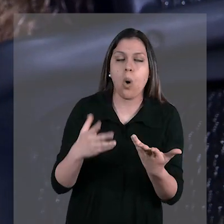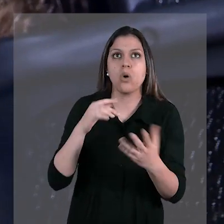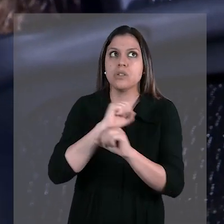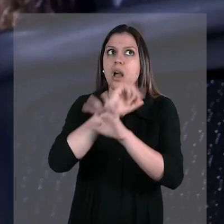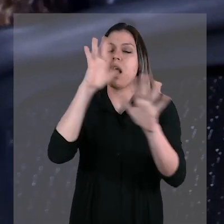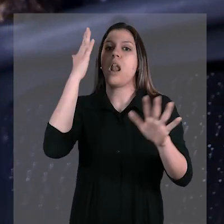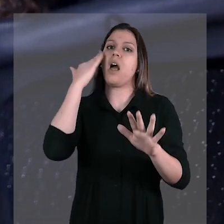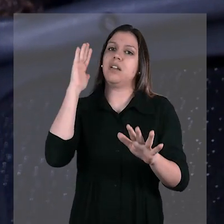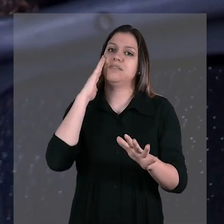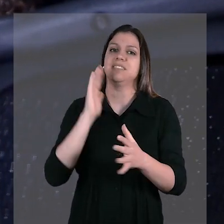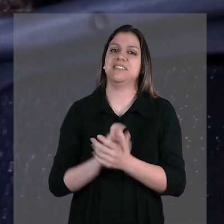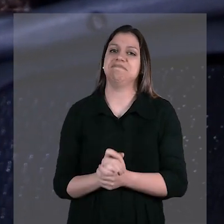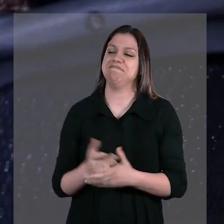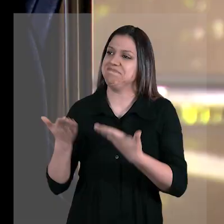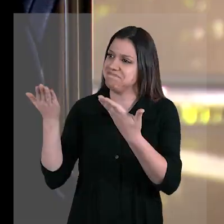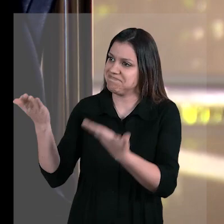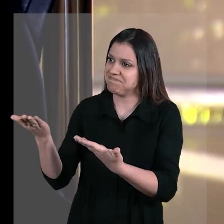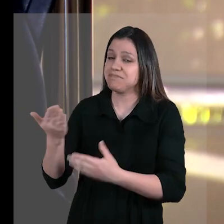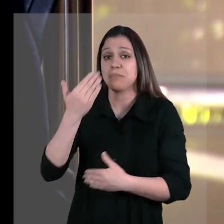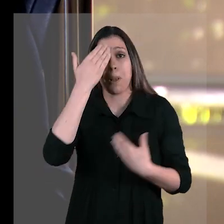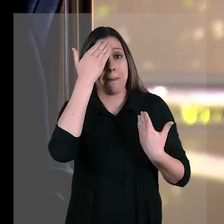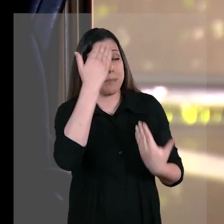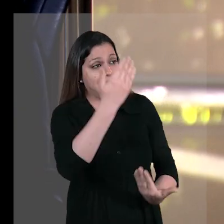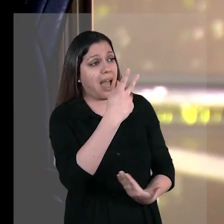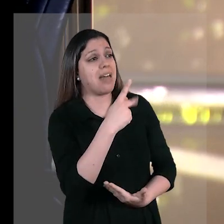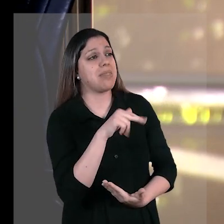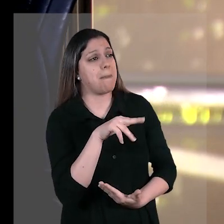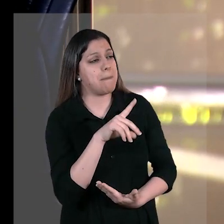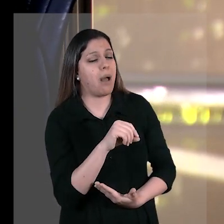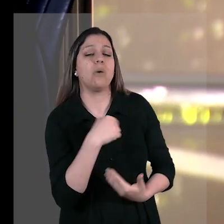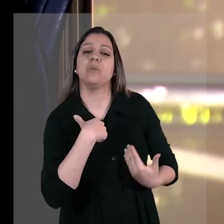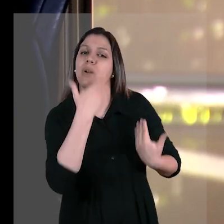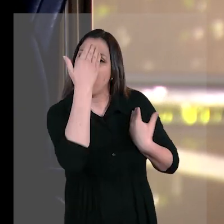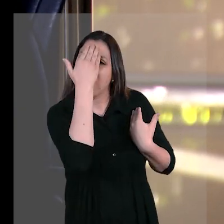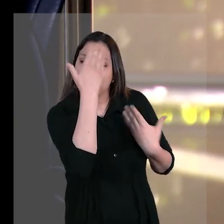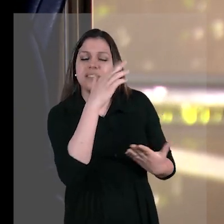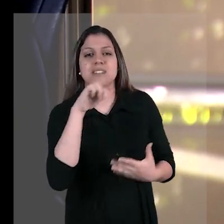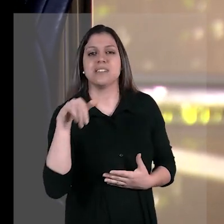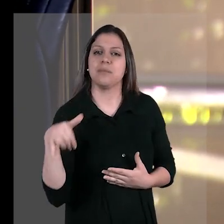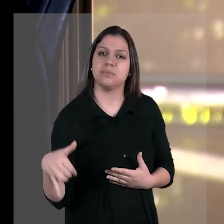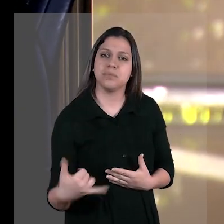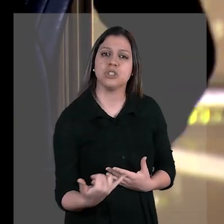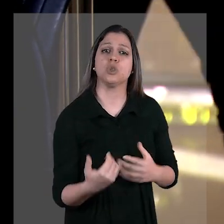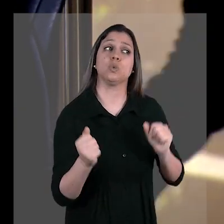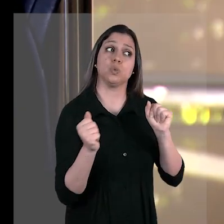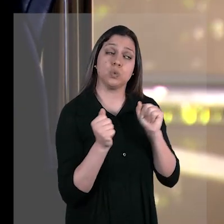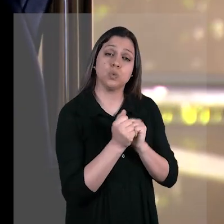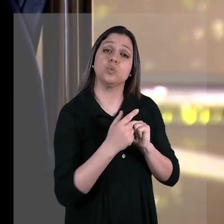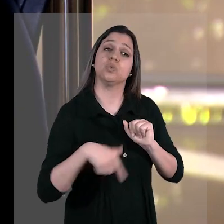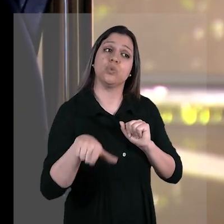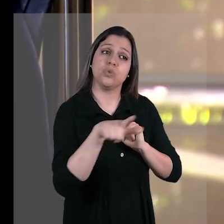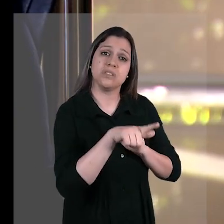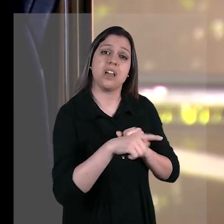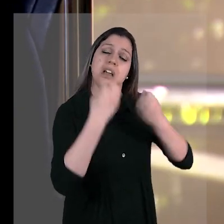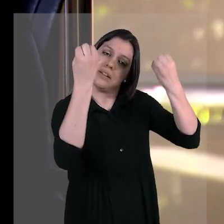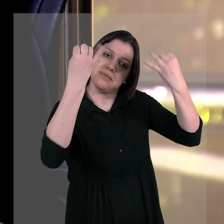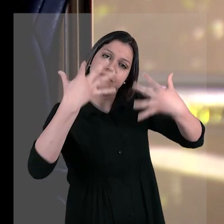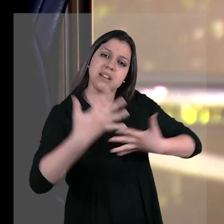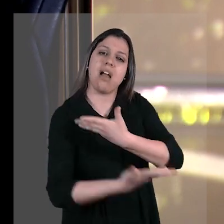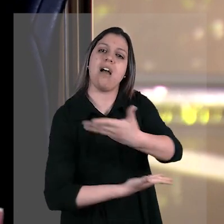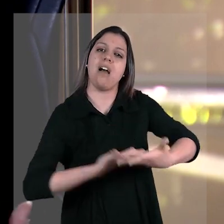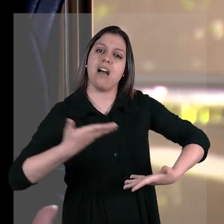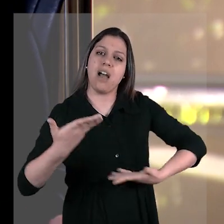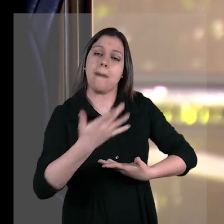resolvidas hoje. A palavra é sua, doutora. Obrigado, Paula. Eu é que agradeço a oportunidade de estar aqui contribuindo, né, com o